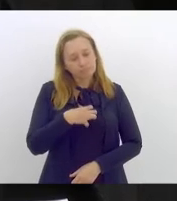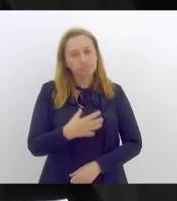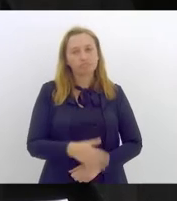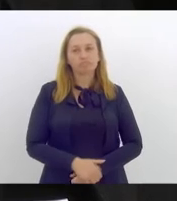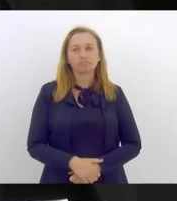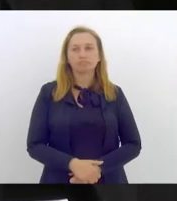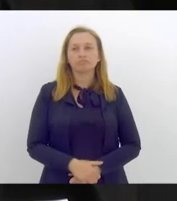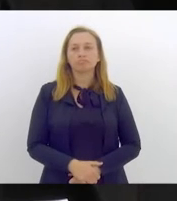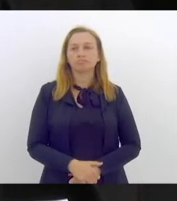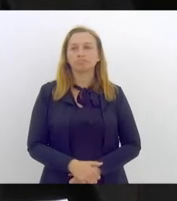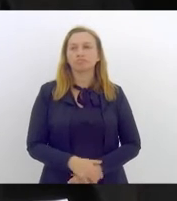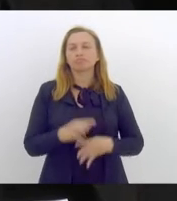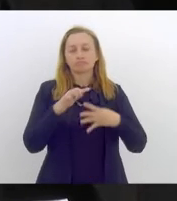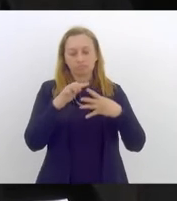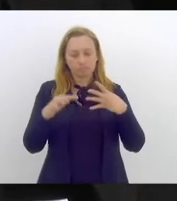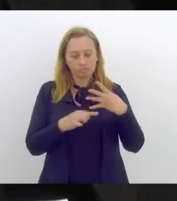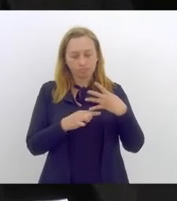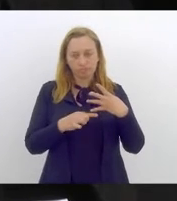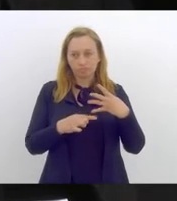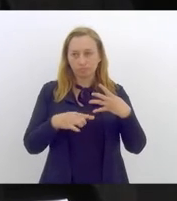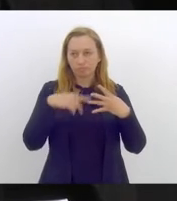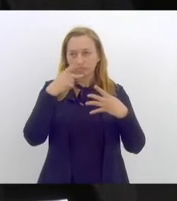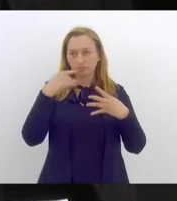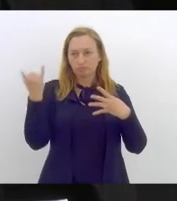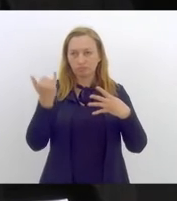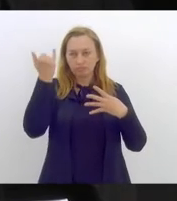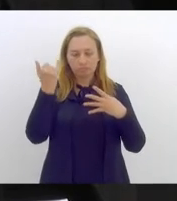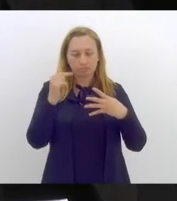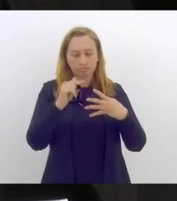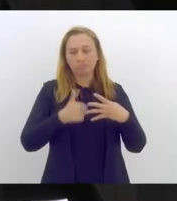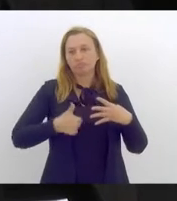quero destacar quatro aspectos. Em primeiro lugar,